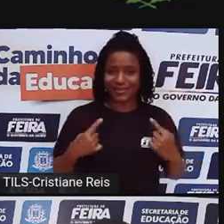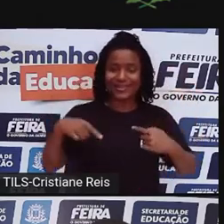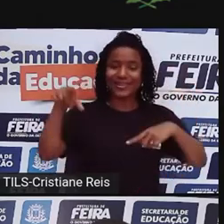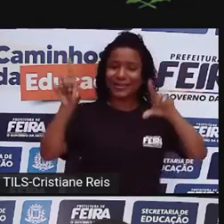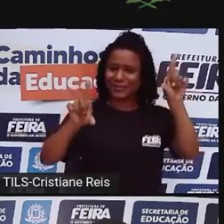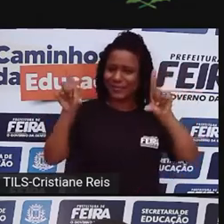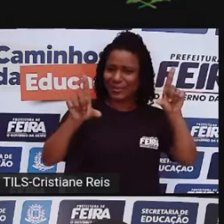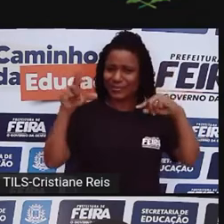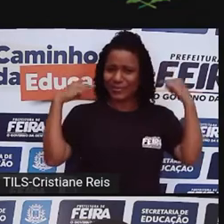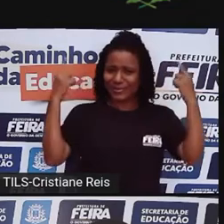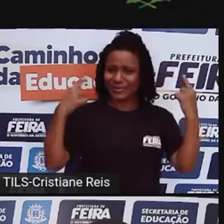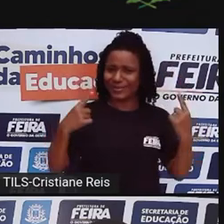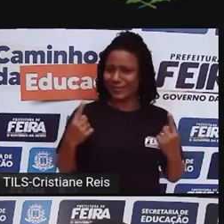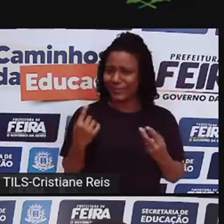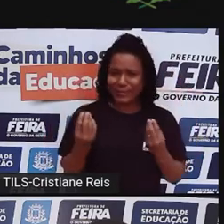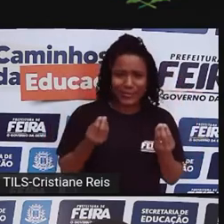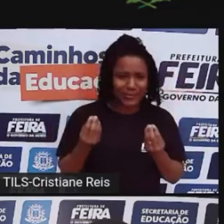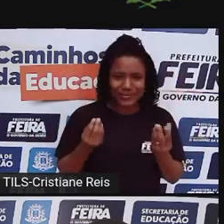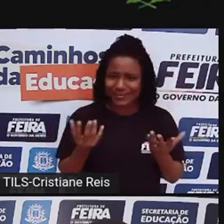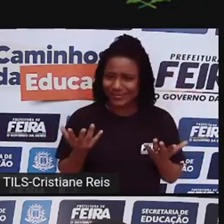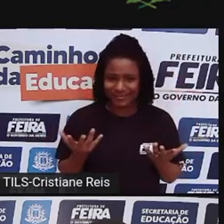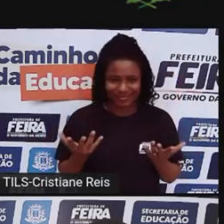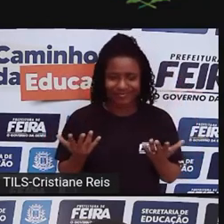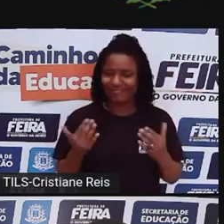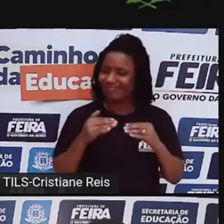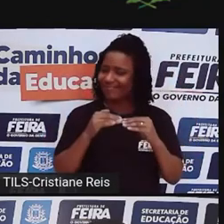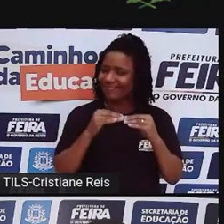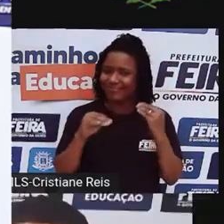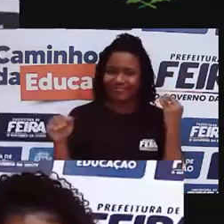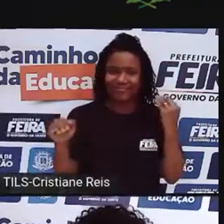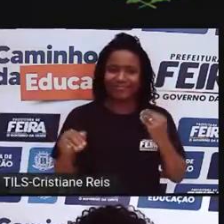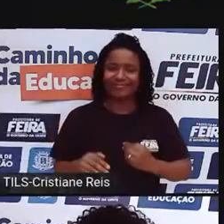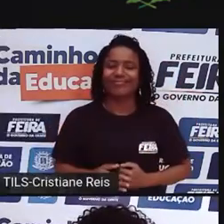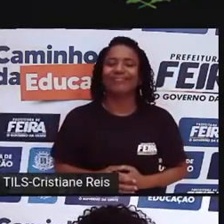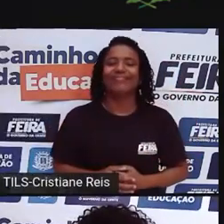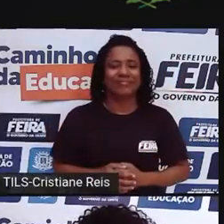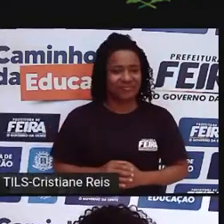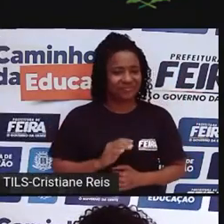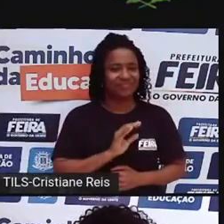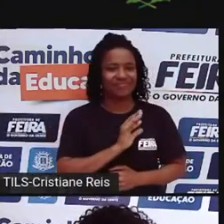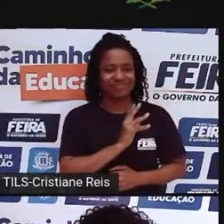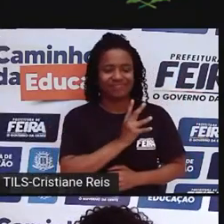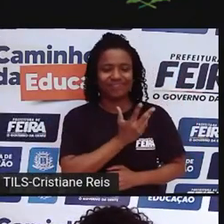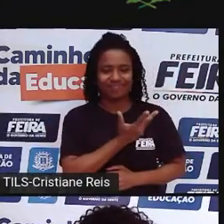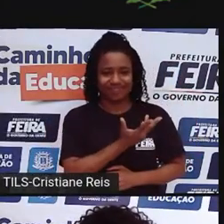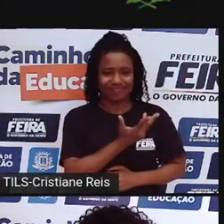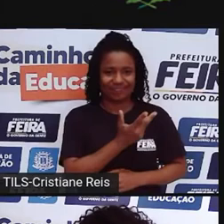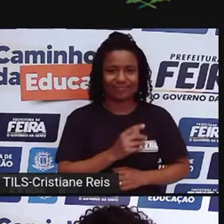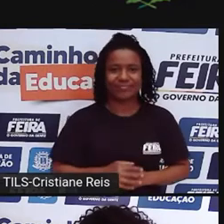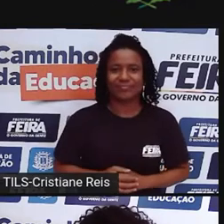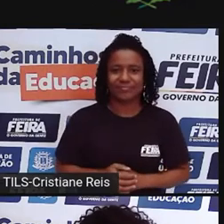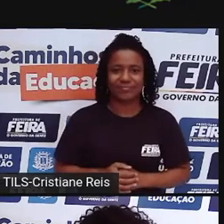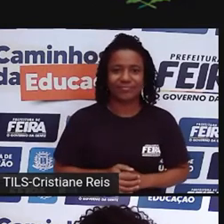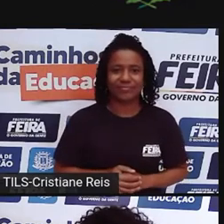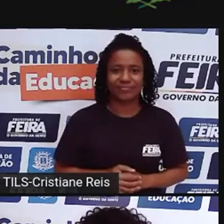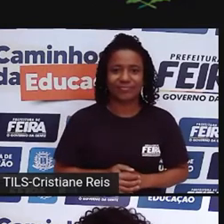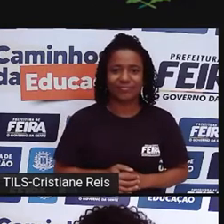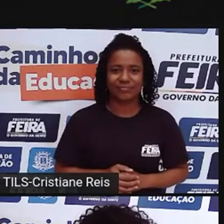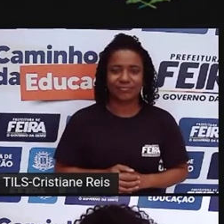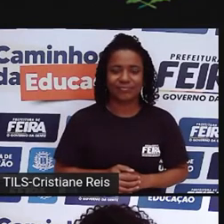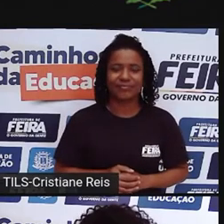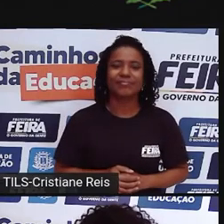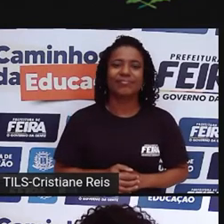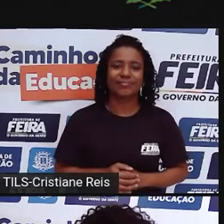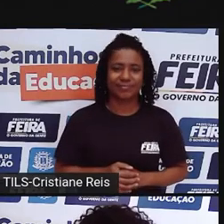é cacheado? É terrível, horrível, asqueroso, e a gente tá